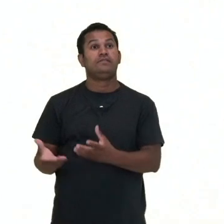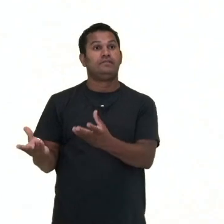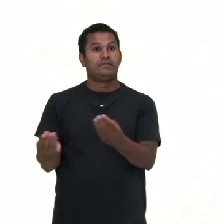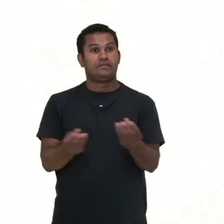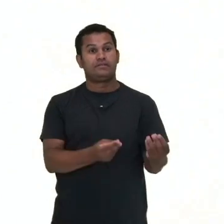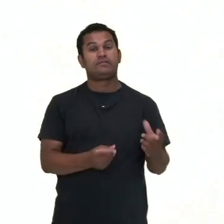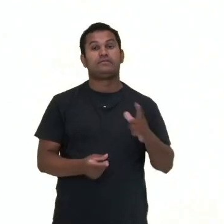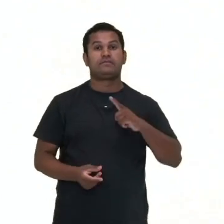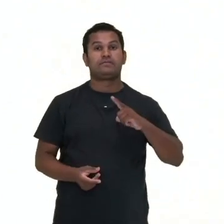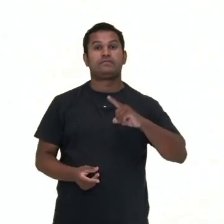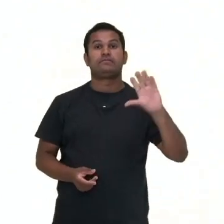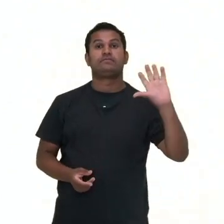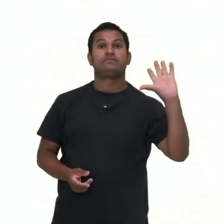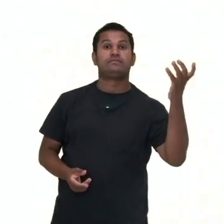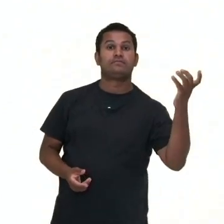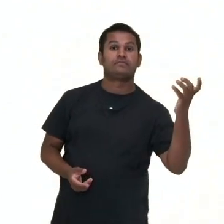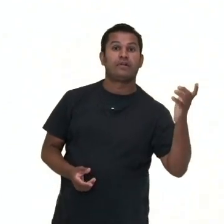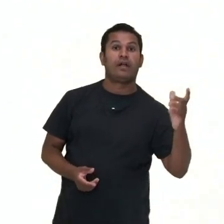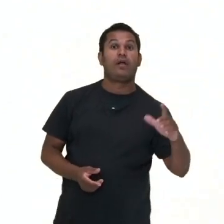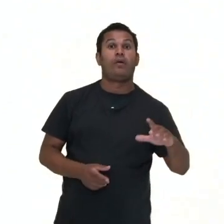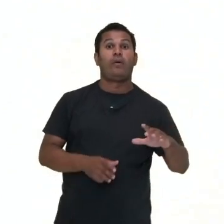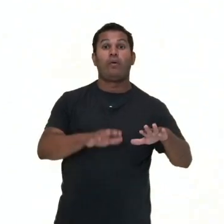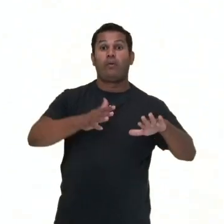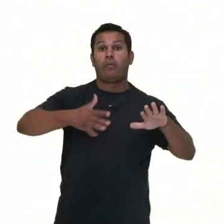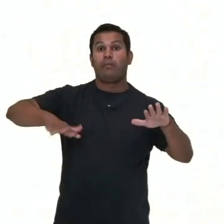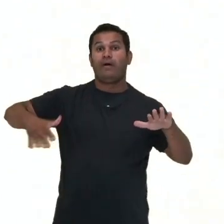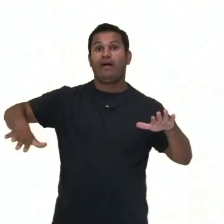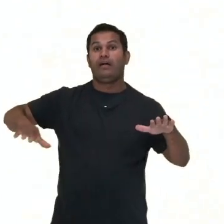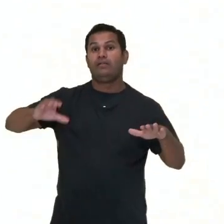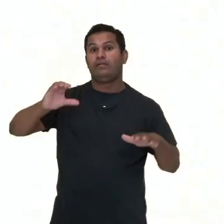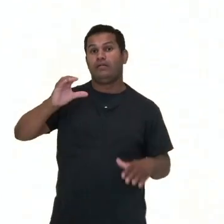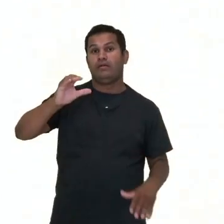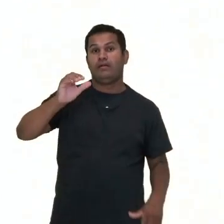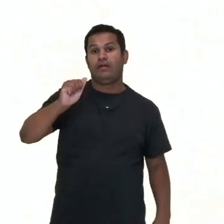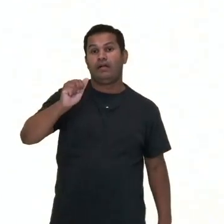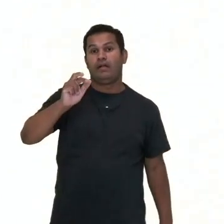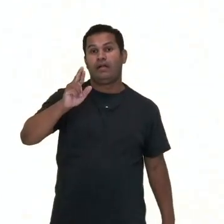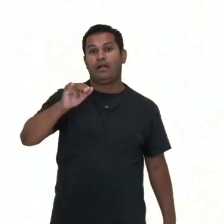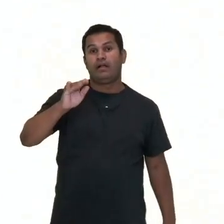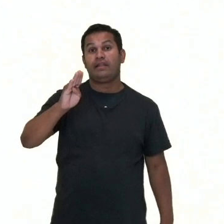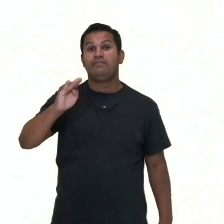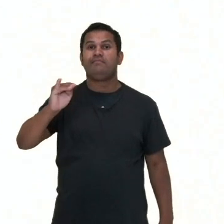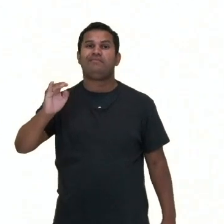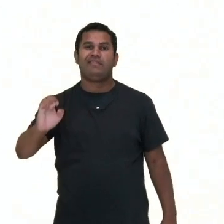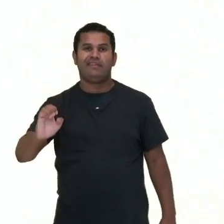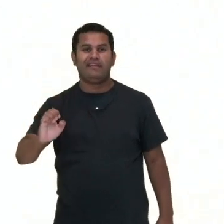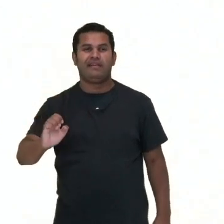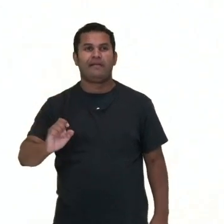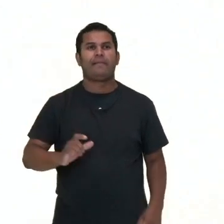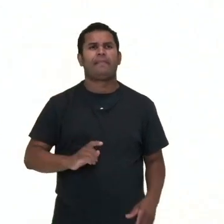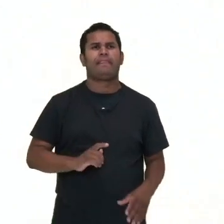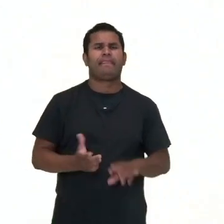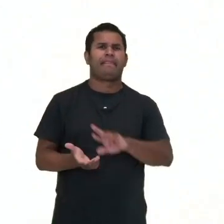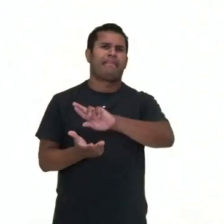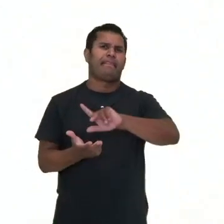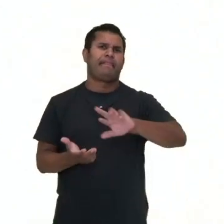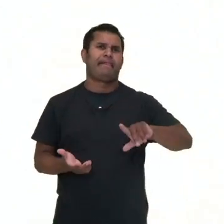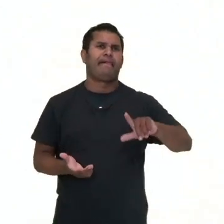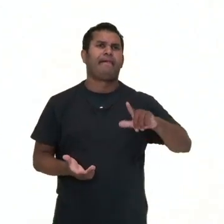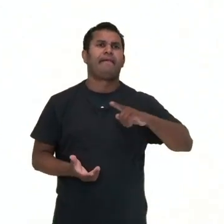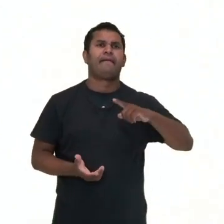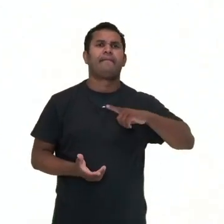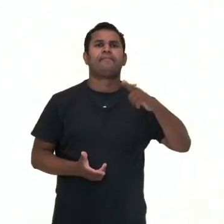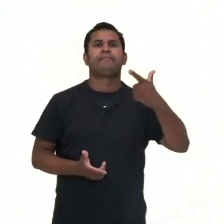do Caribe e os principais alvos eram as embarcações espanholas. Agora veja bem, eu não consigo navegar, ir lá e